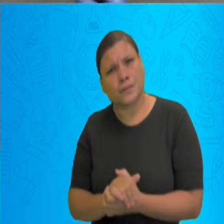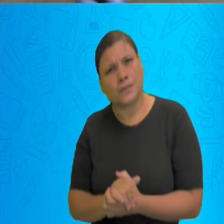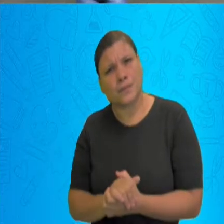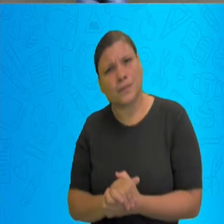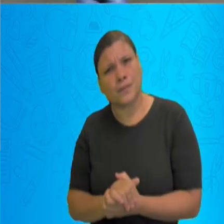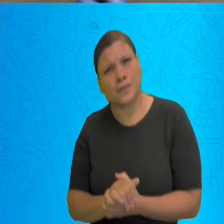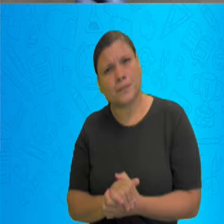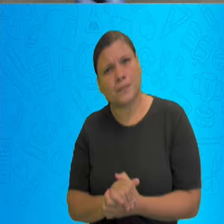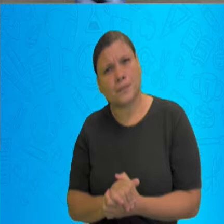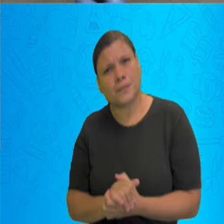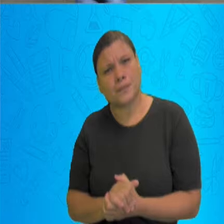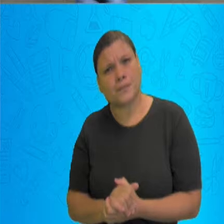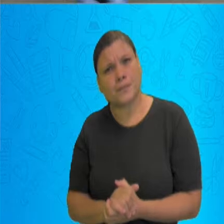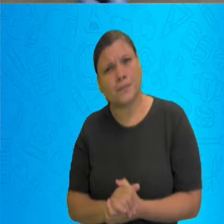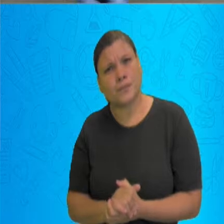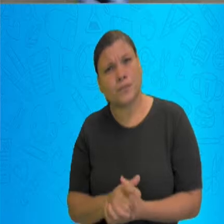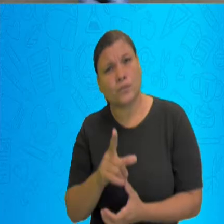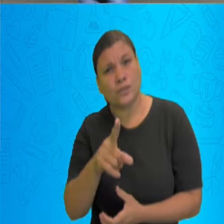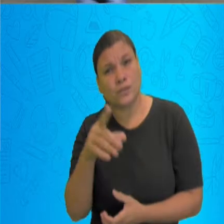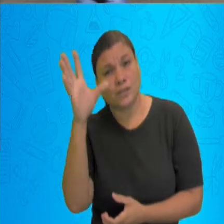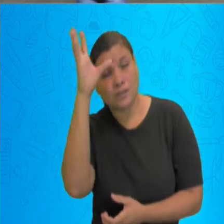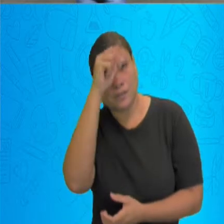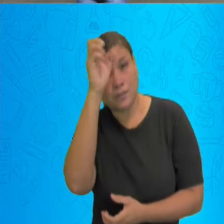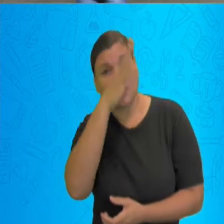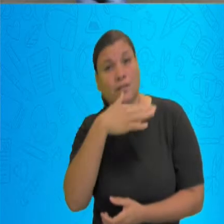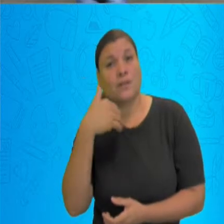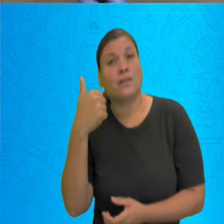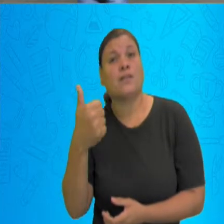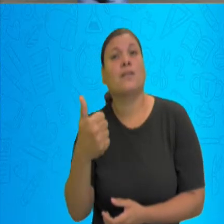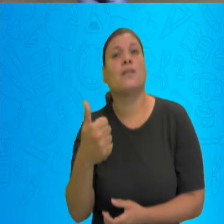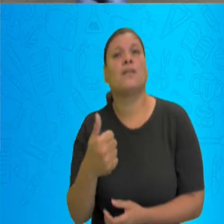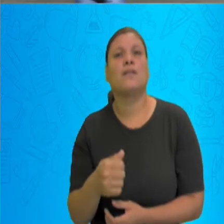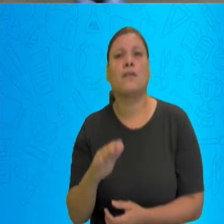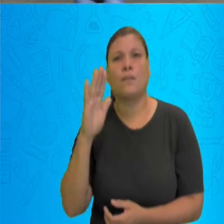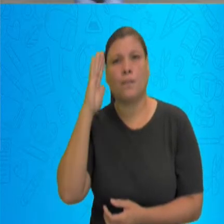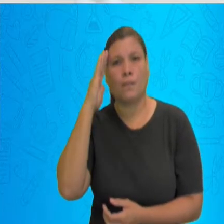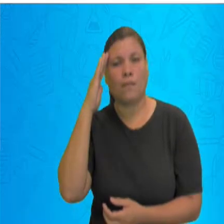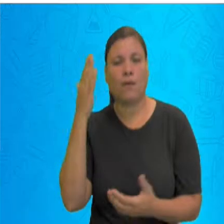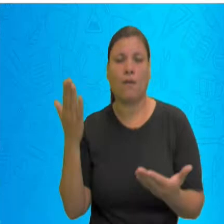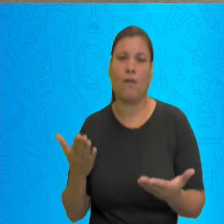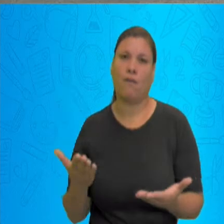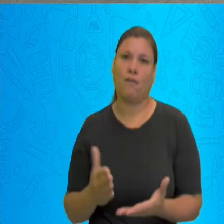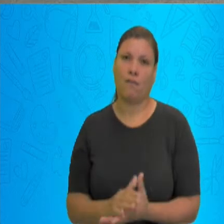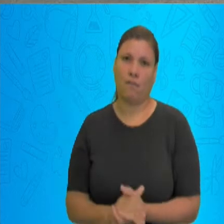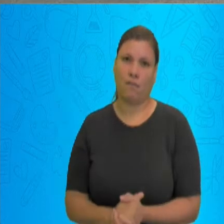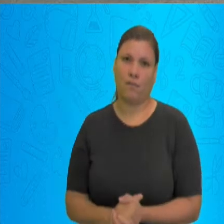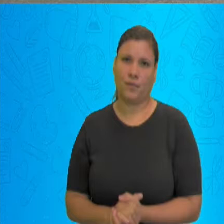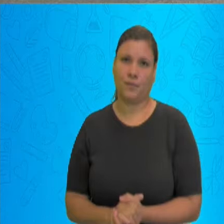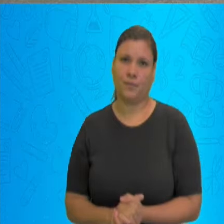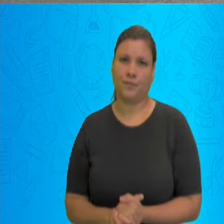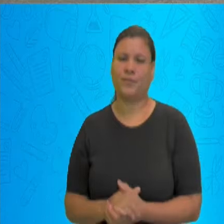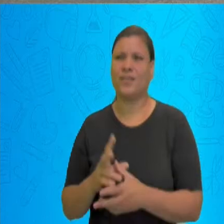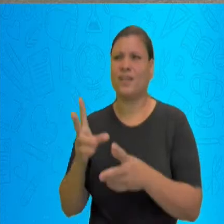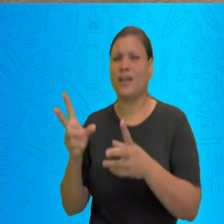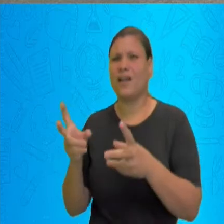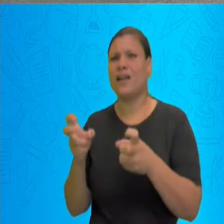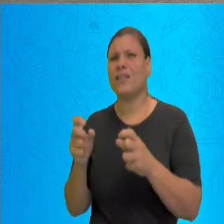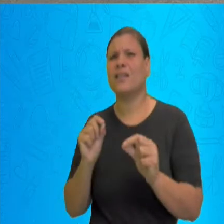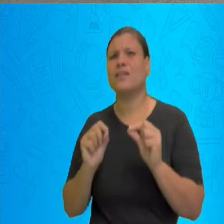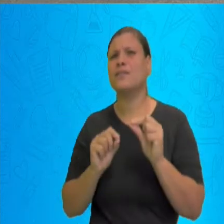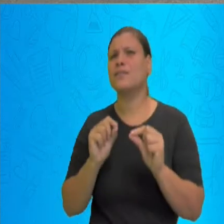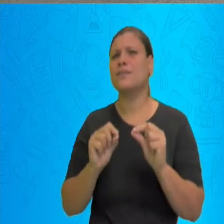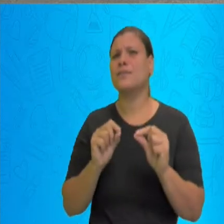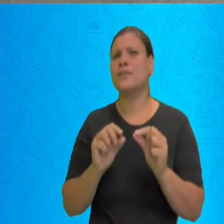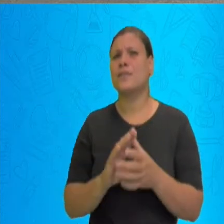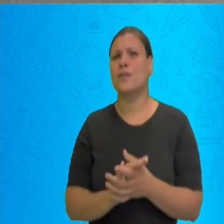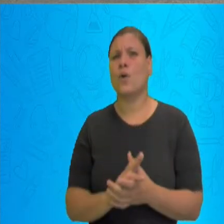nada de decorar. Vamos entender, compreender. Preste atenção na nomenclatura,